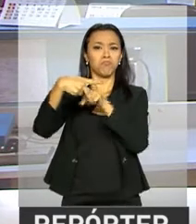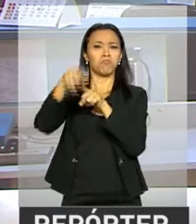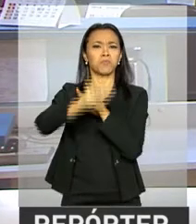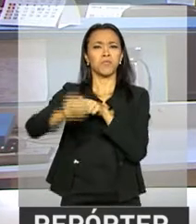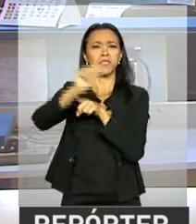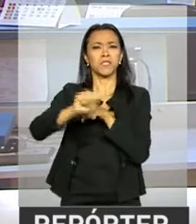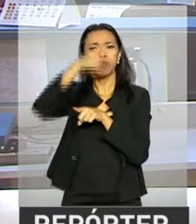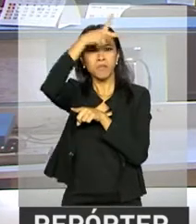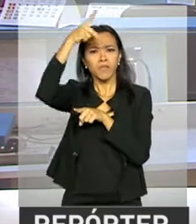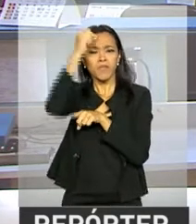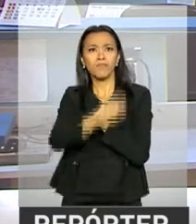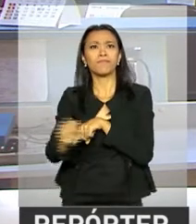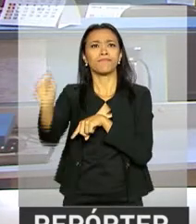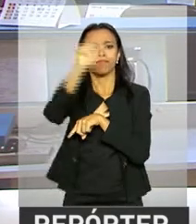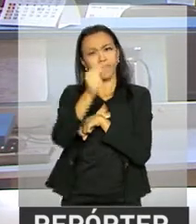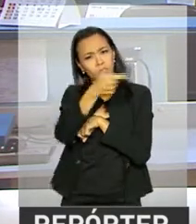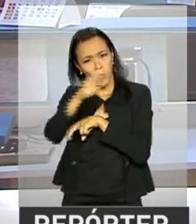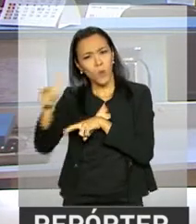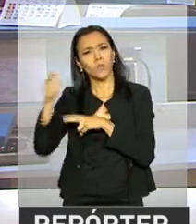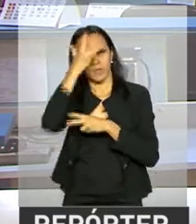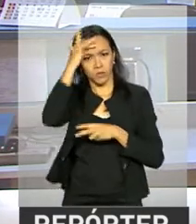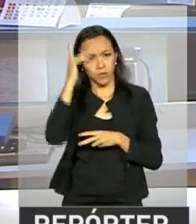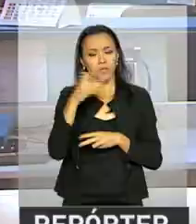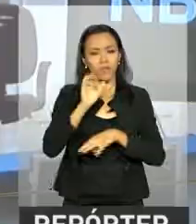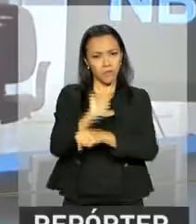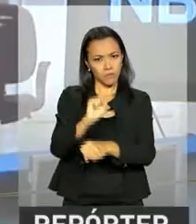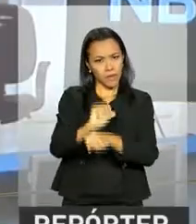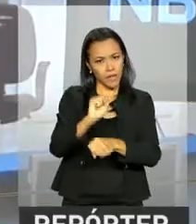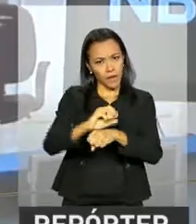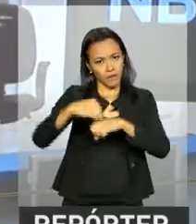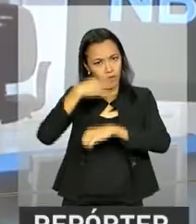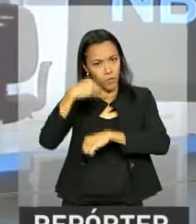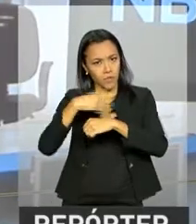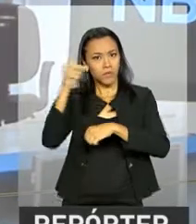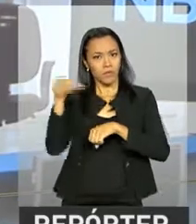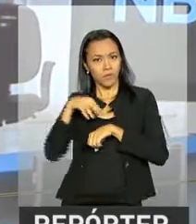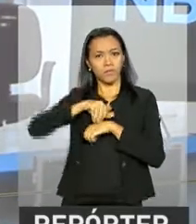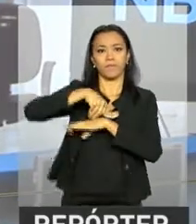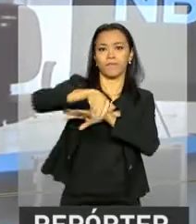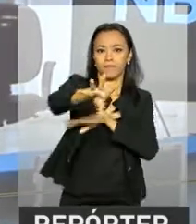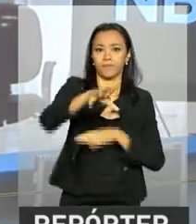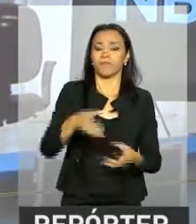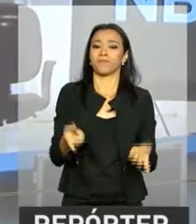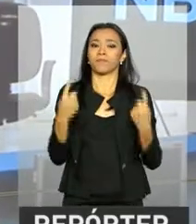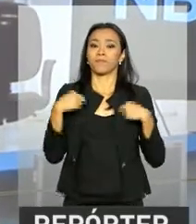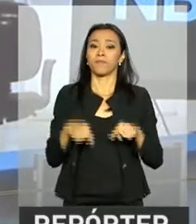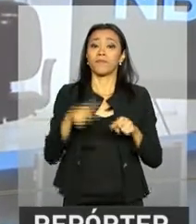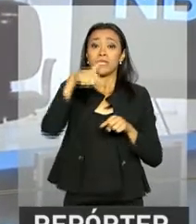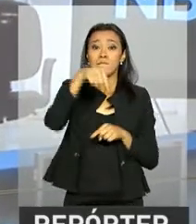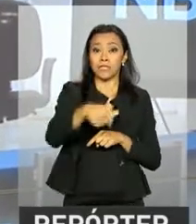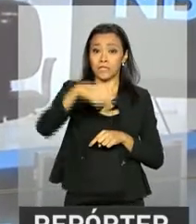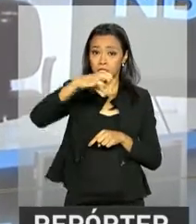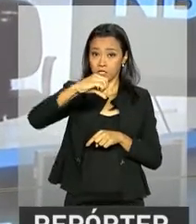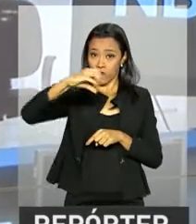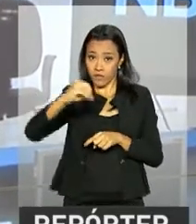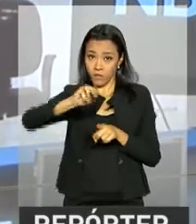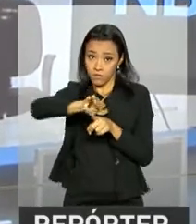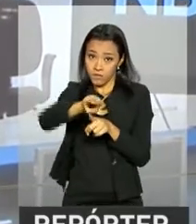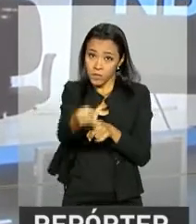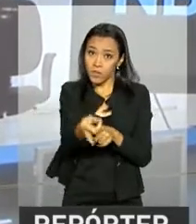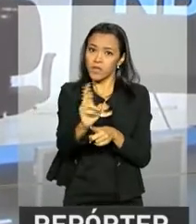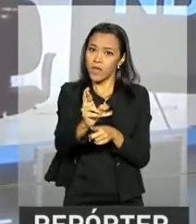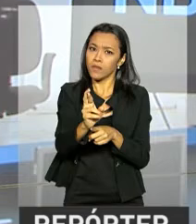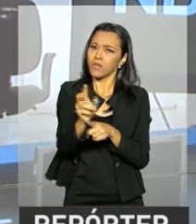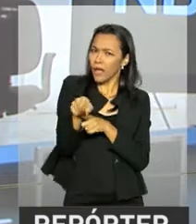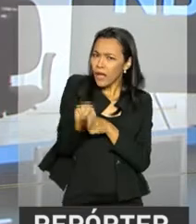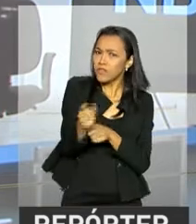e outros vamos aguardar mais informações sobre essa reunião e cerca de 790 milhões de reais ainda se